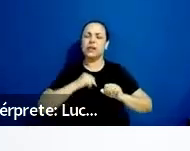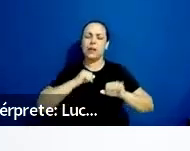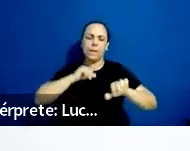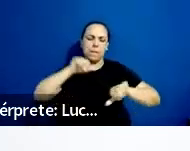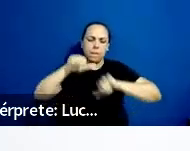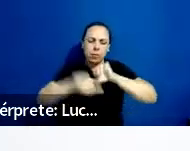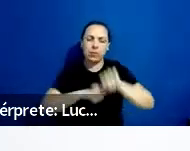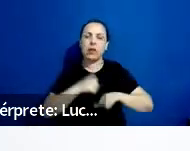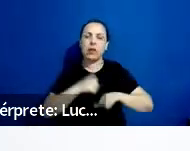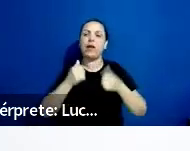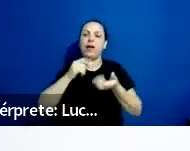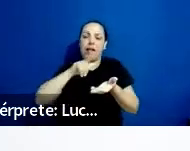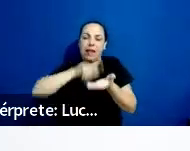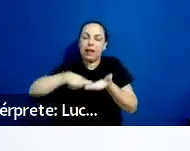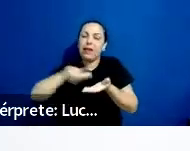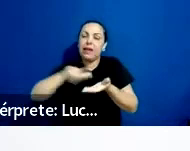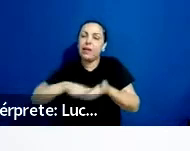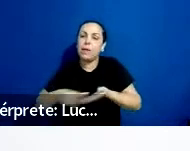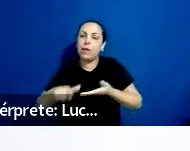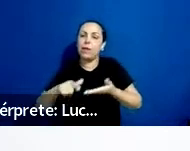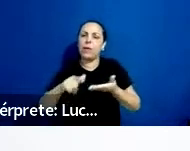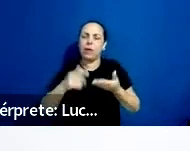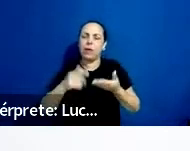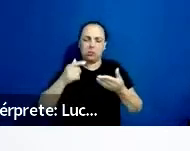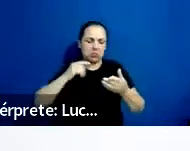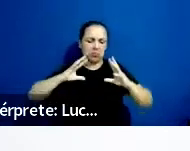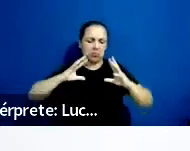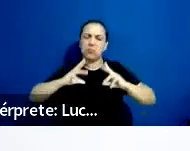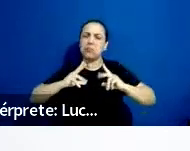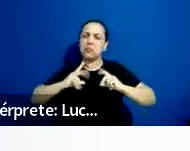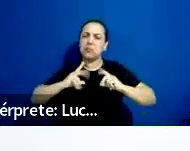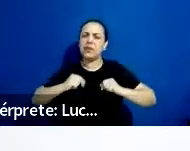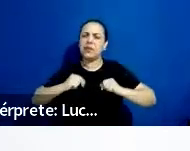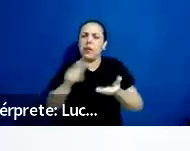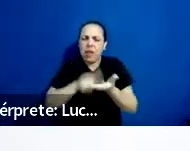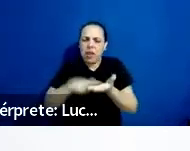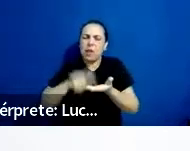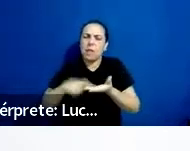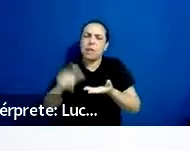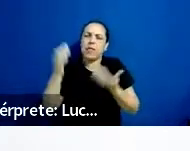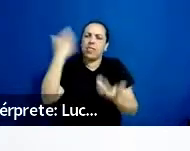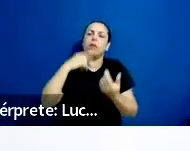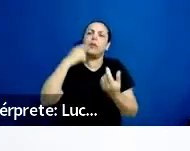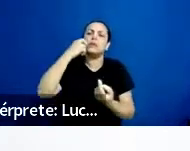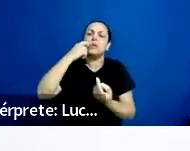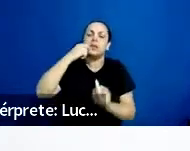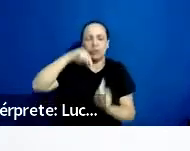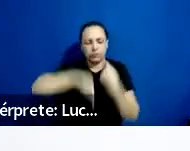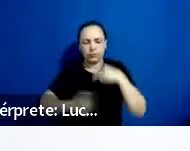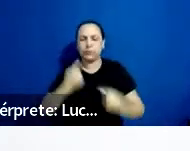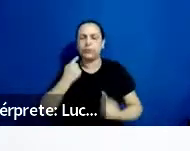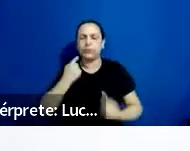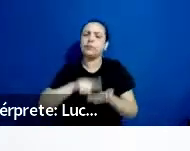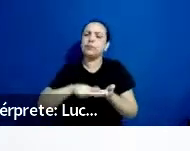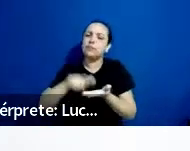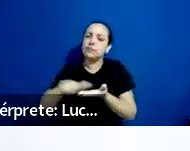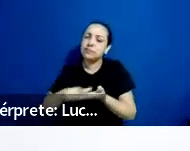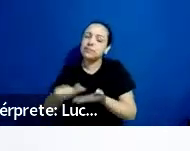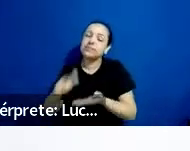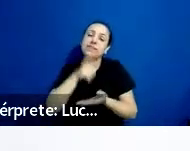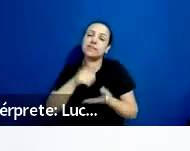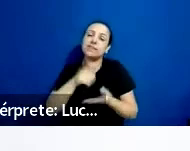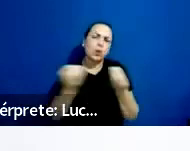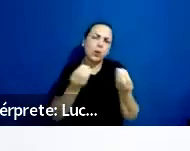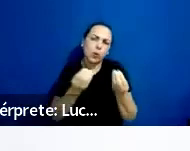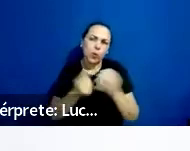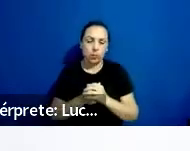organismo, deixar ele mais alcalino e neutralizar o excesso de radicais livres? E agora eu quero fazer uma outra pergunta para vocês.